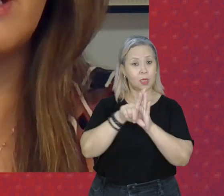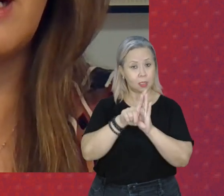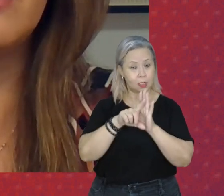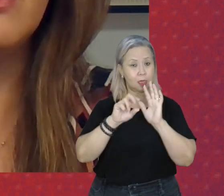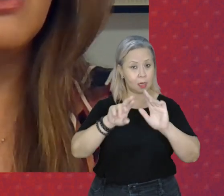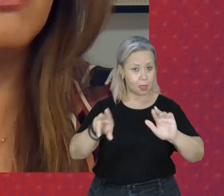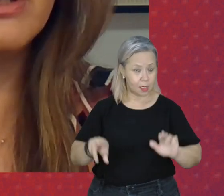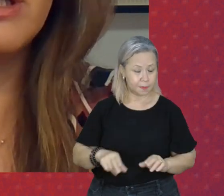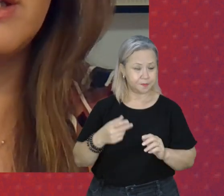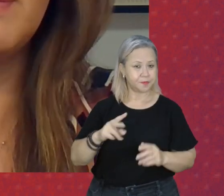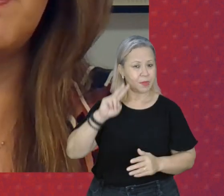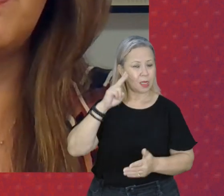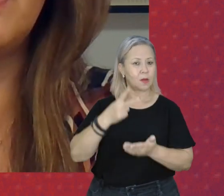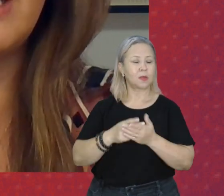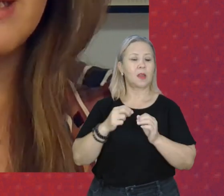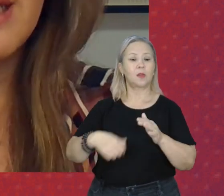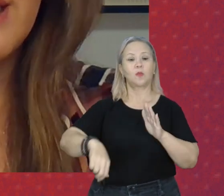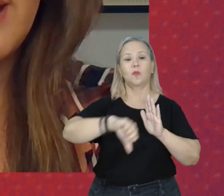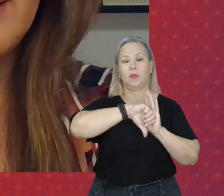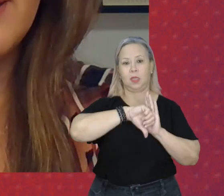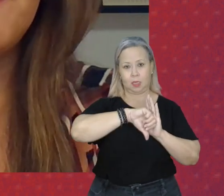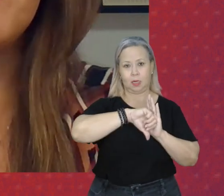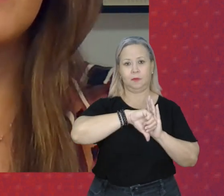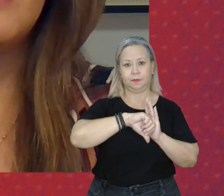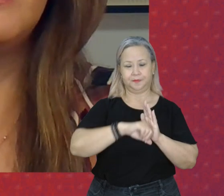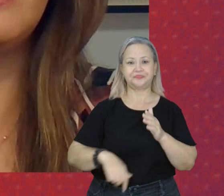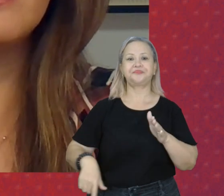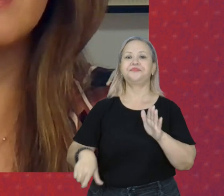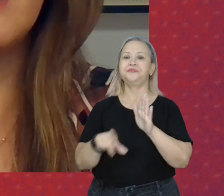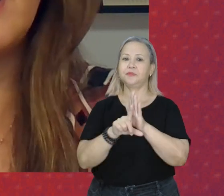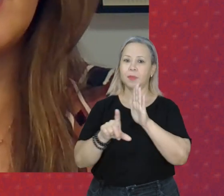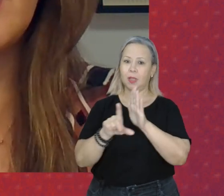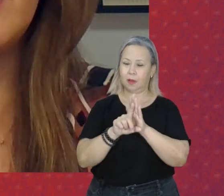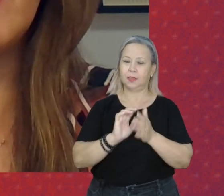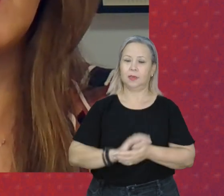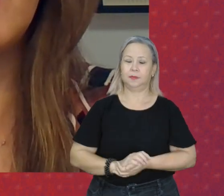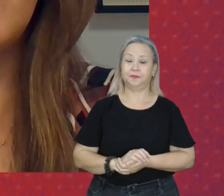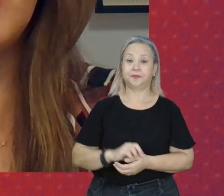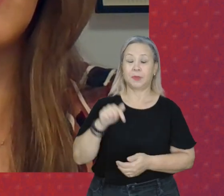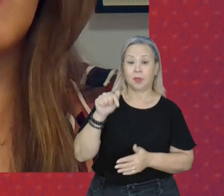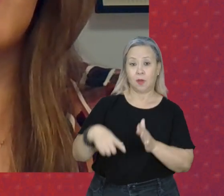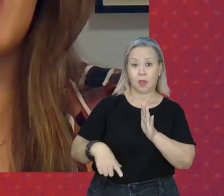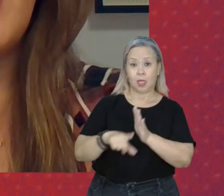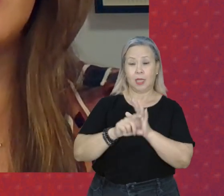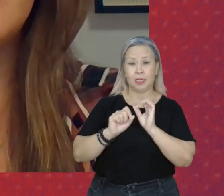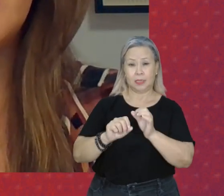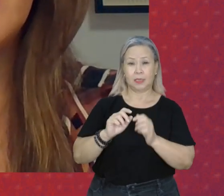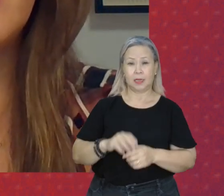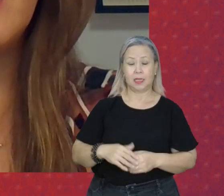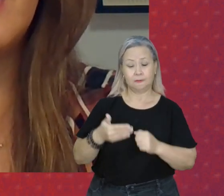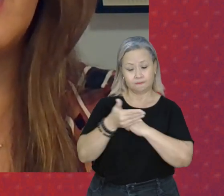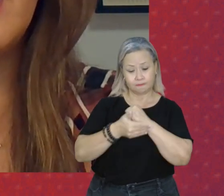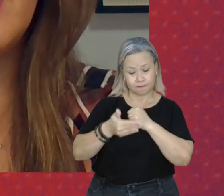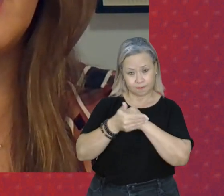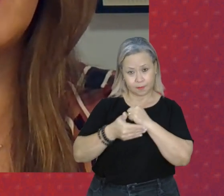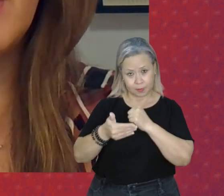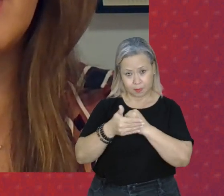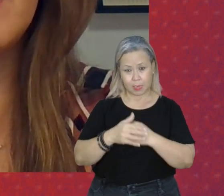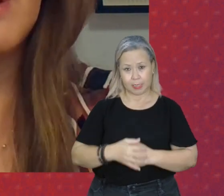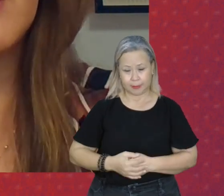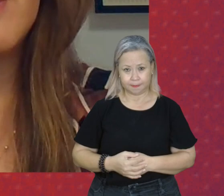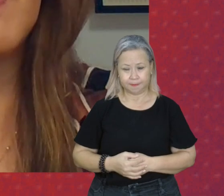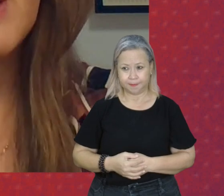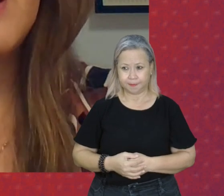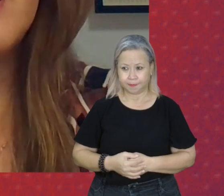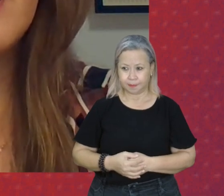é considerado um crime por essa lei, né? E essa lei, ela teve muito como base aqui,